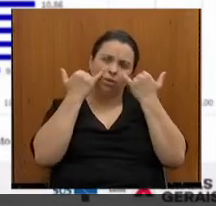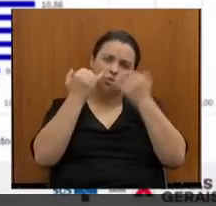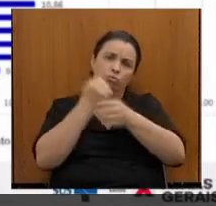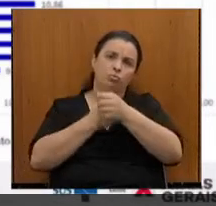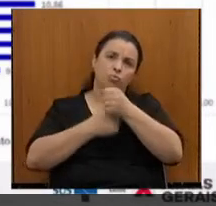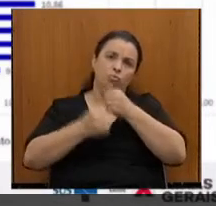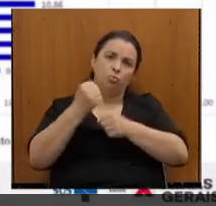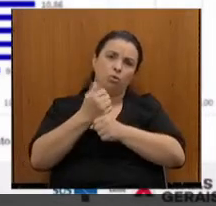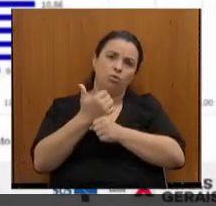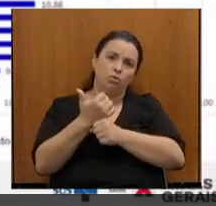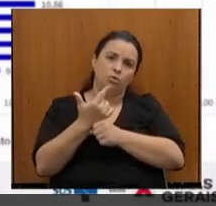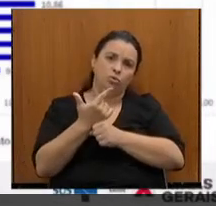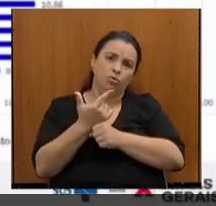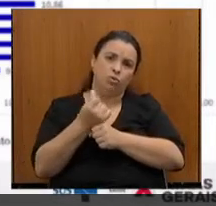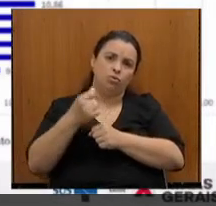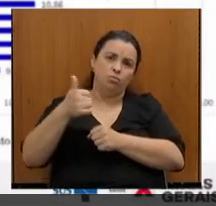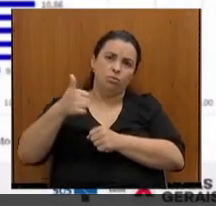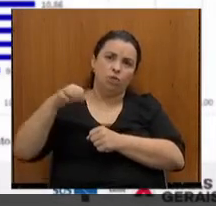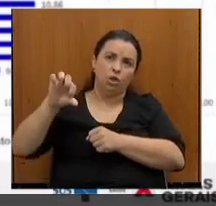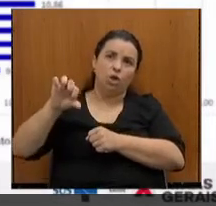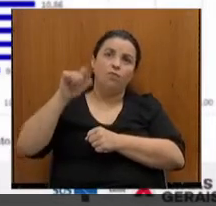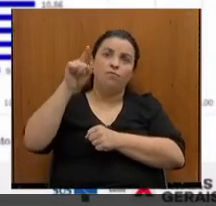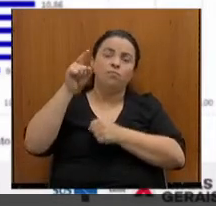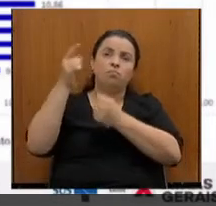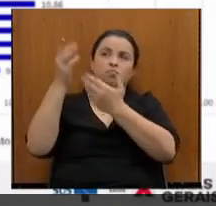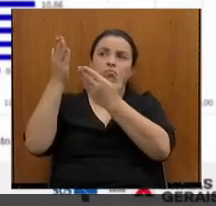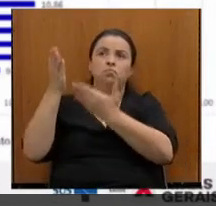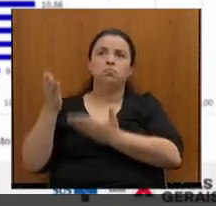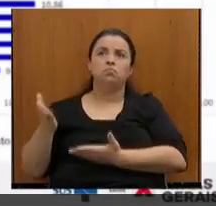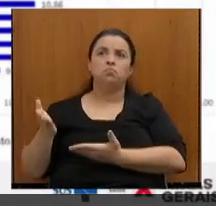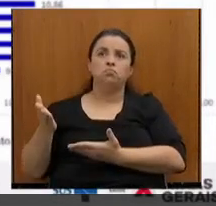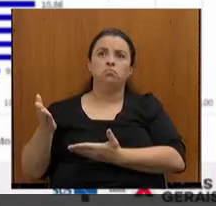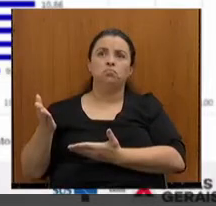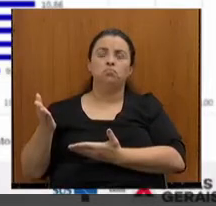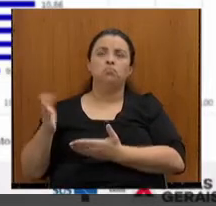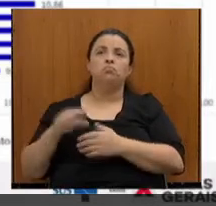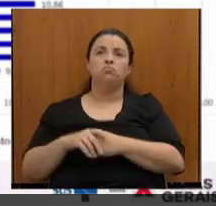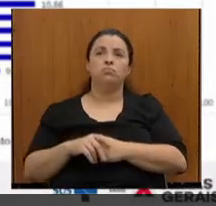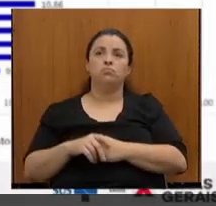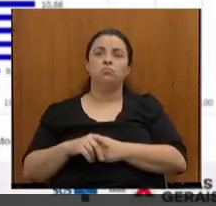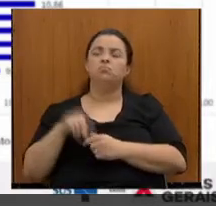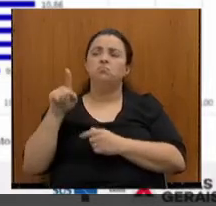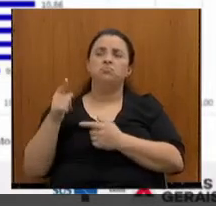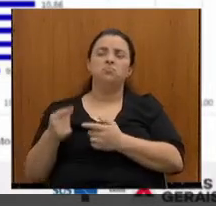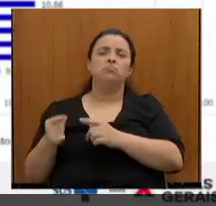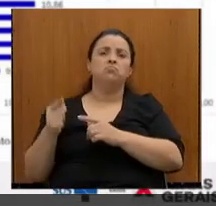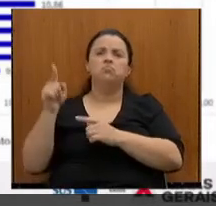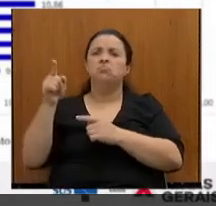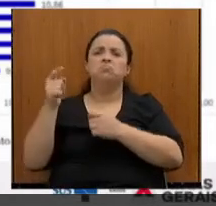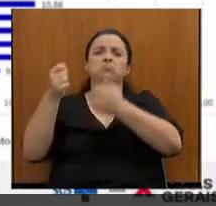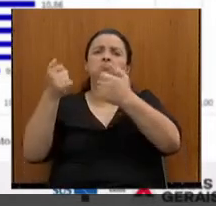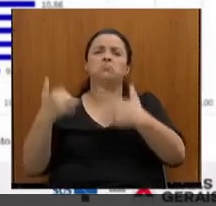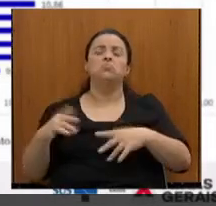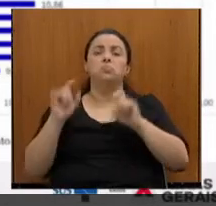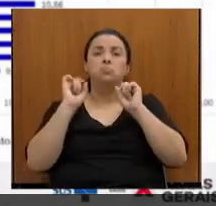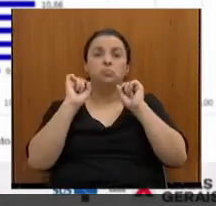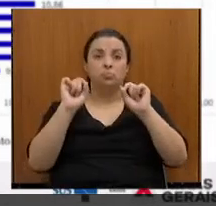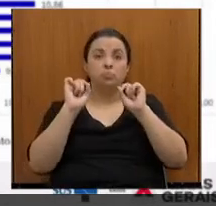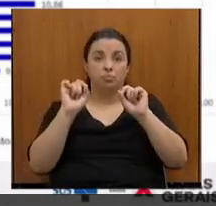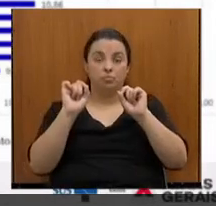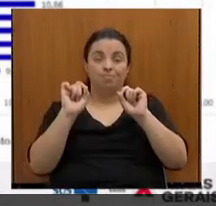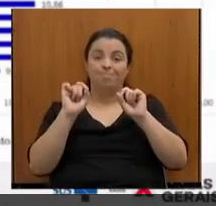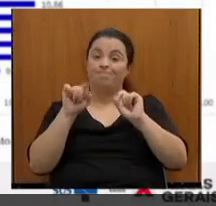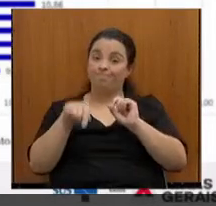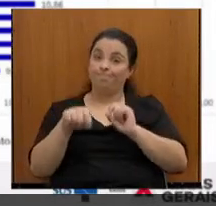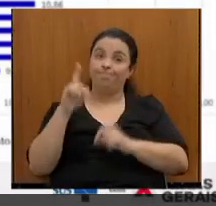que o relatório nos mostrou. Nos mostrou o quê? Nos mostrou que, infelizmente, o nosso Estado